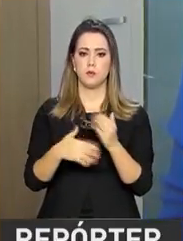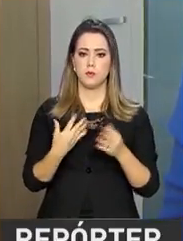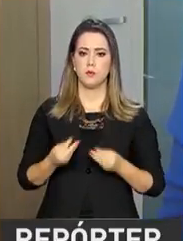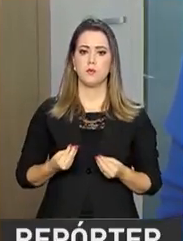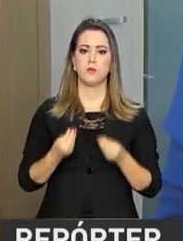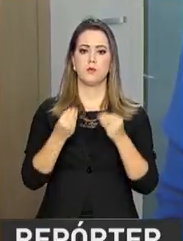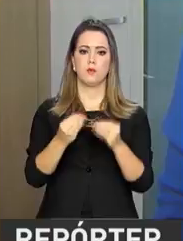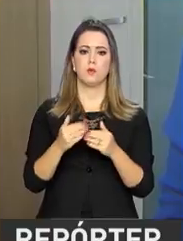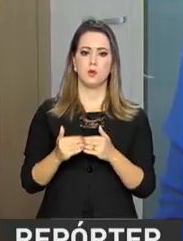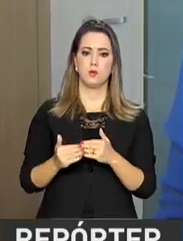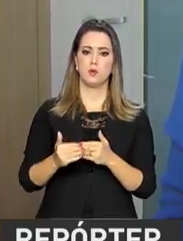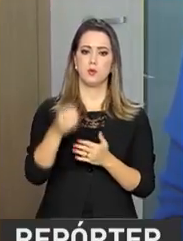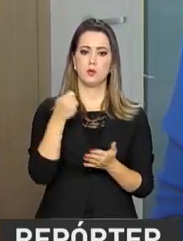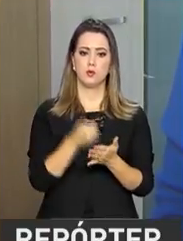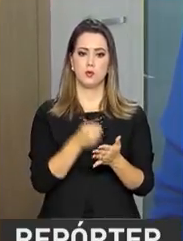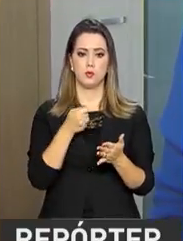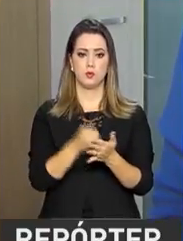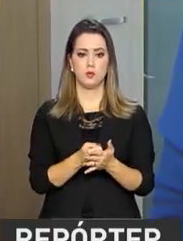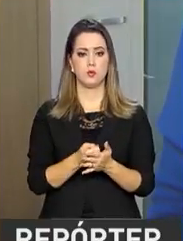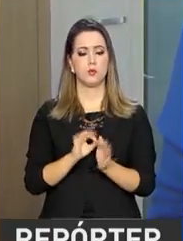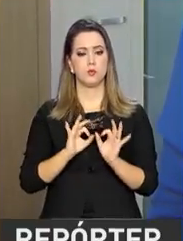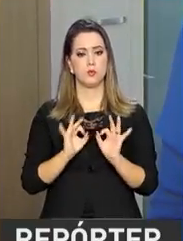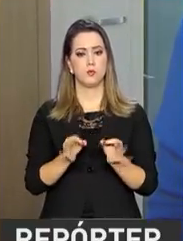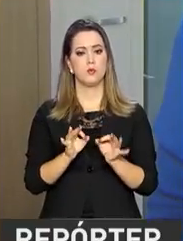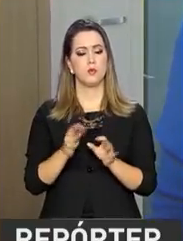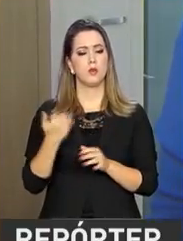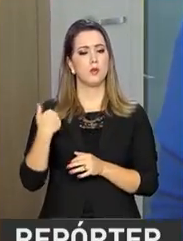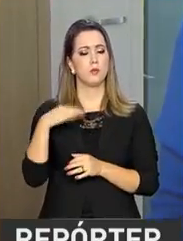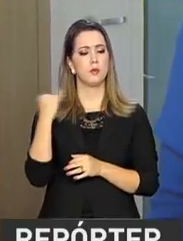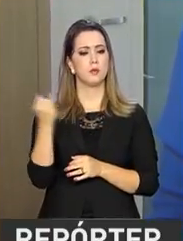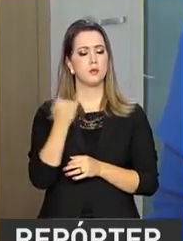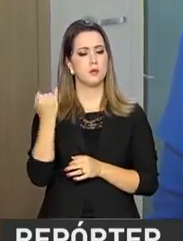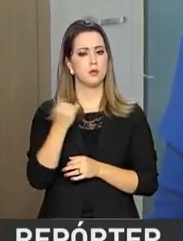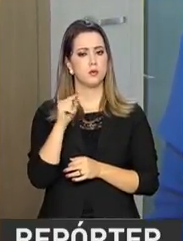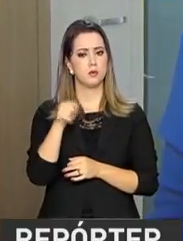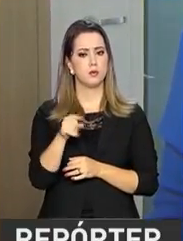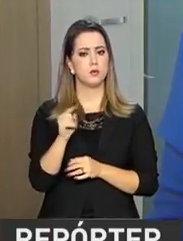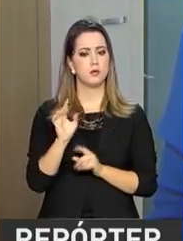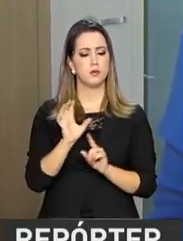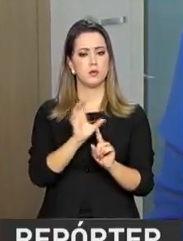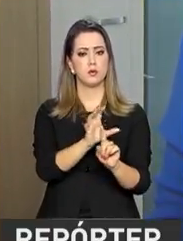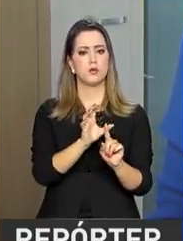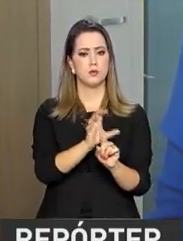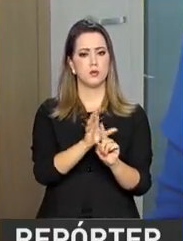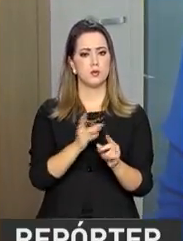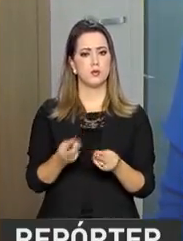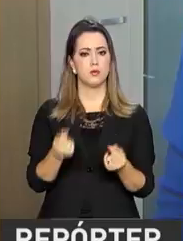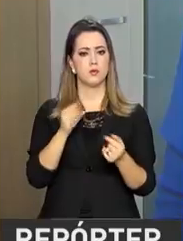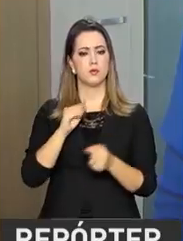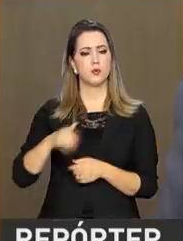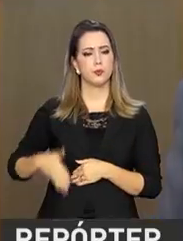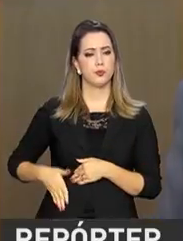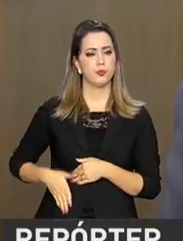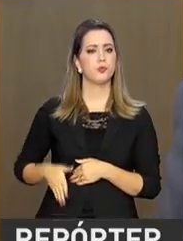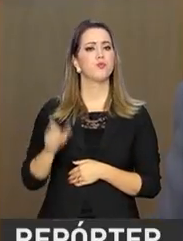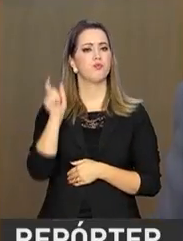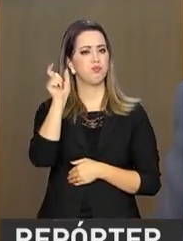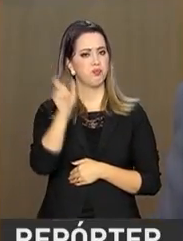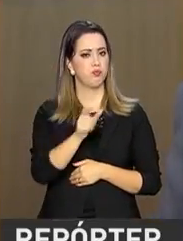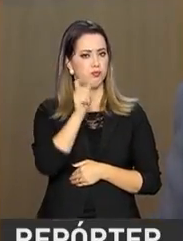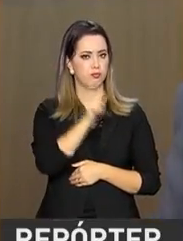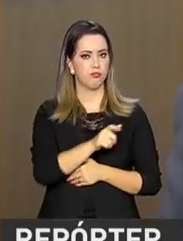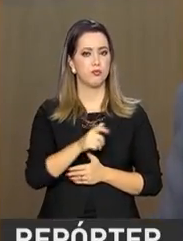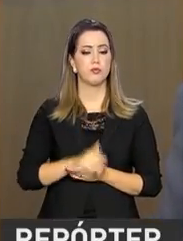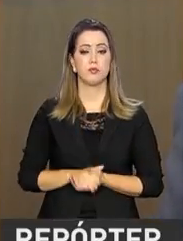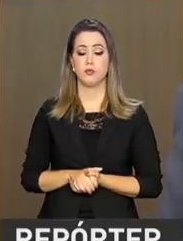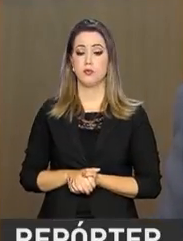a continuidade do pagamento dos benefícios que mais do que isso os reflexos vão ser sentidos no bolso do cidadão quando está falando do